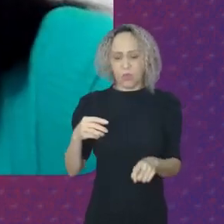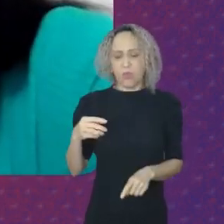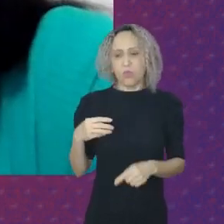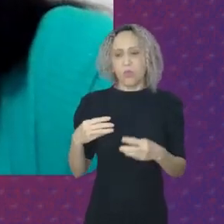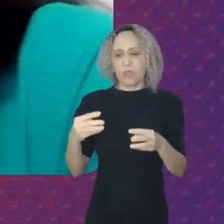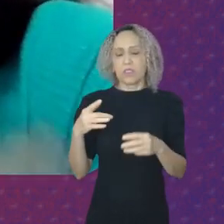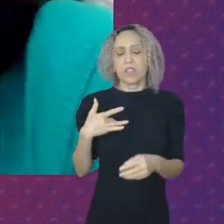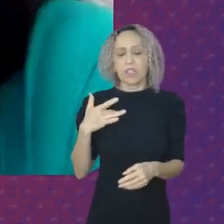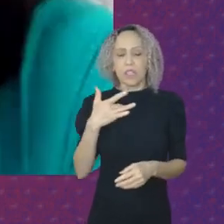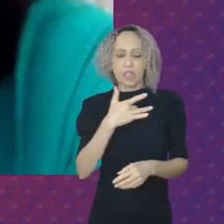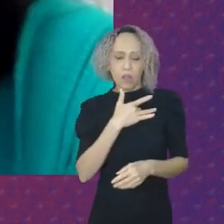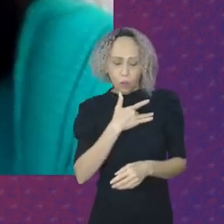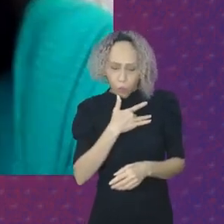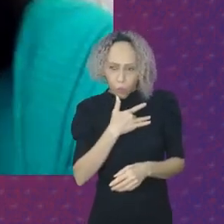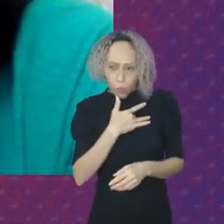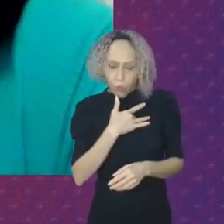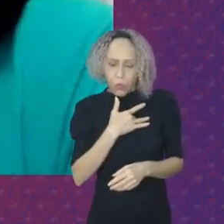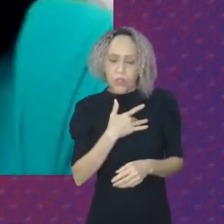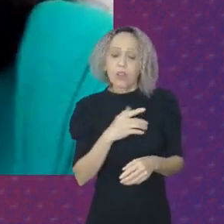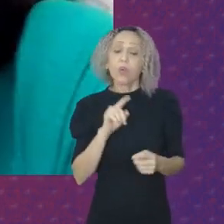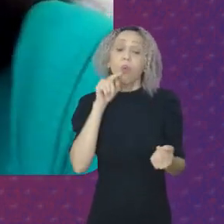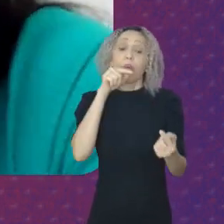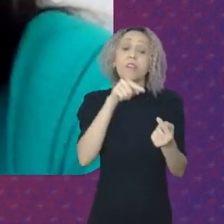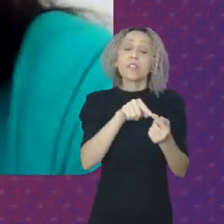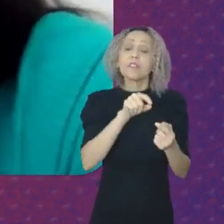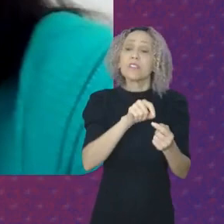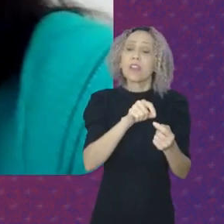Saúde, e apenas com o objetivo de